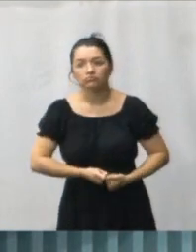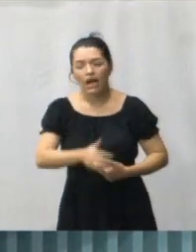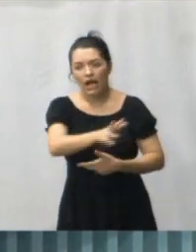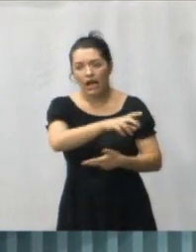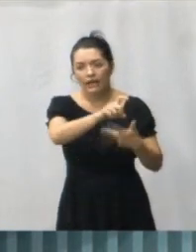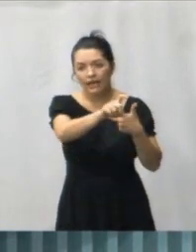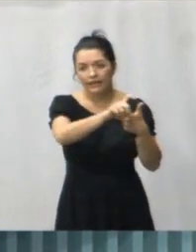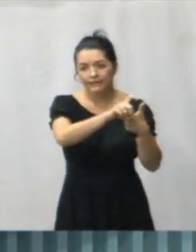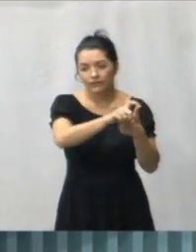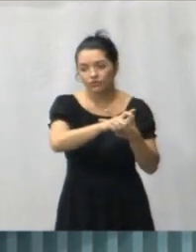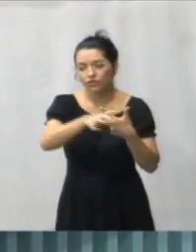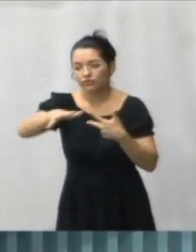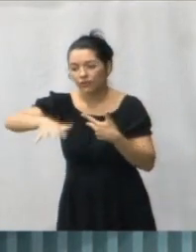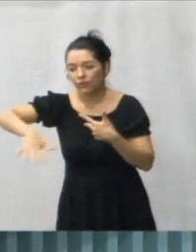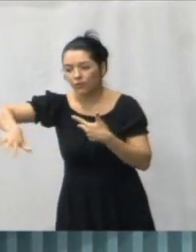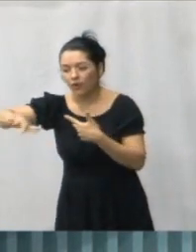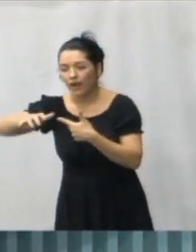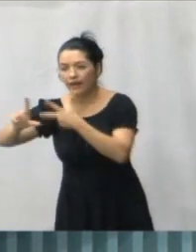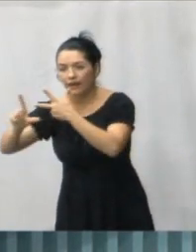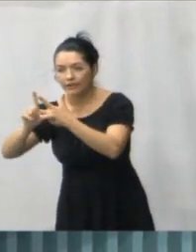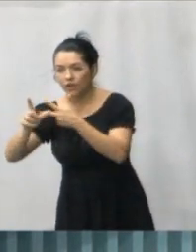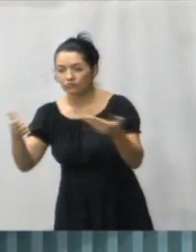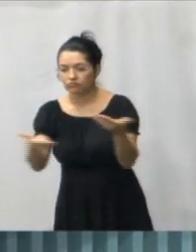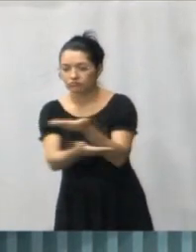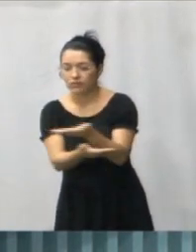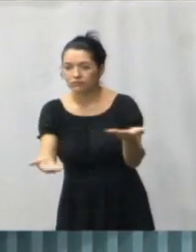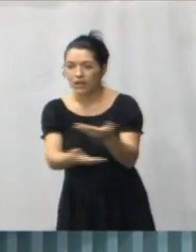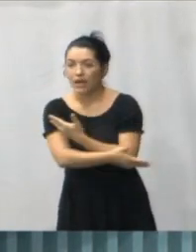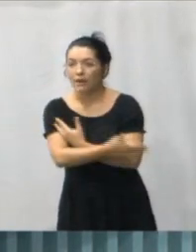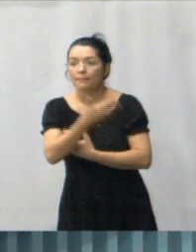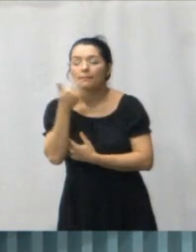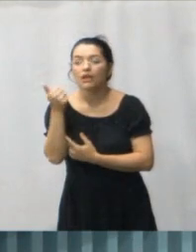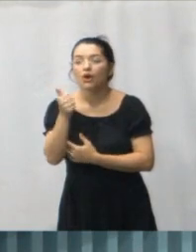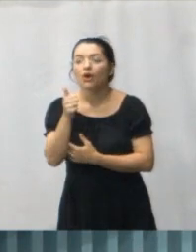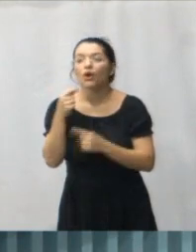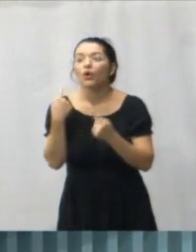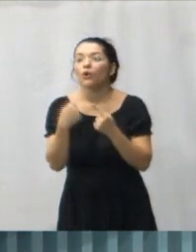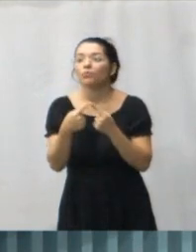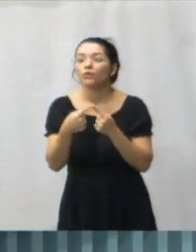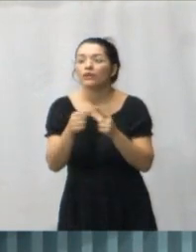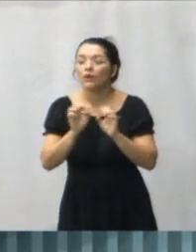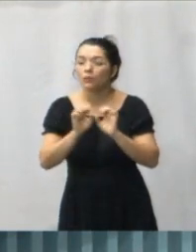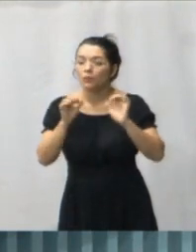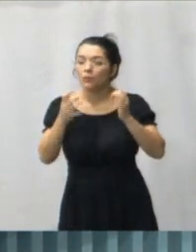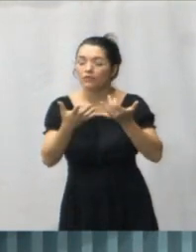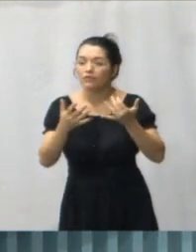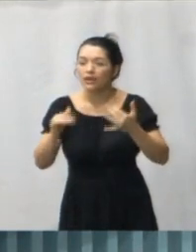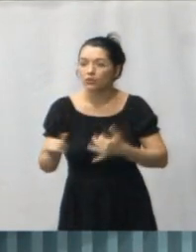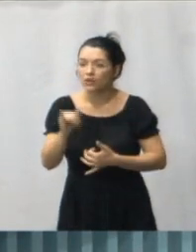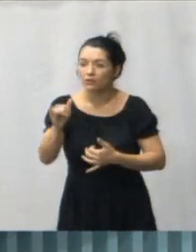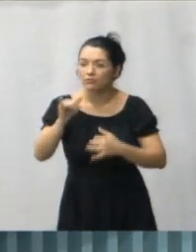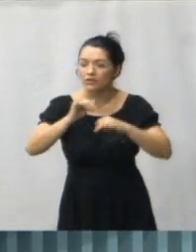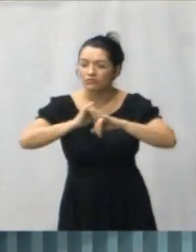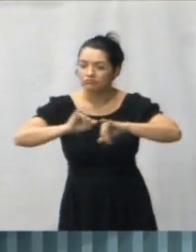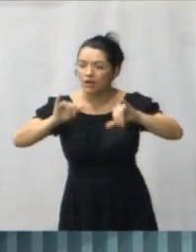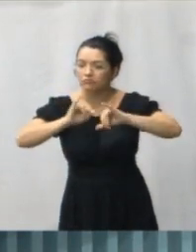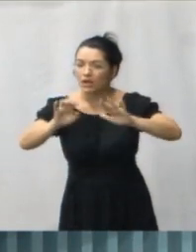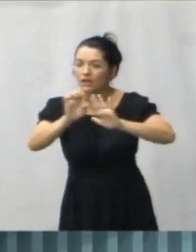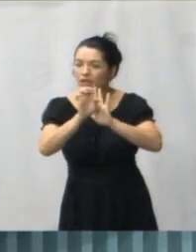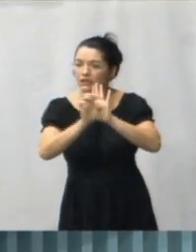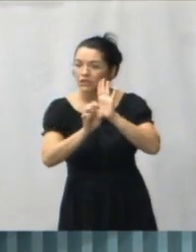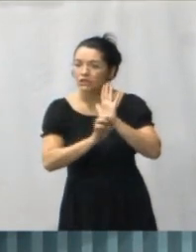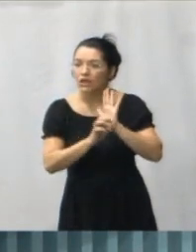em falta de um evento importante, que foi o lançamento do edital de 84 milhões,